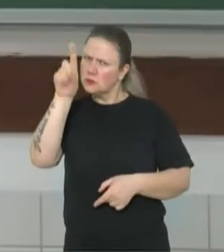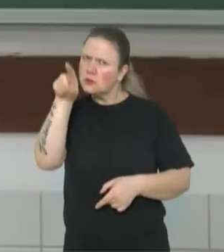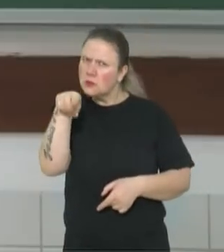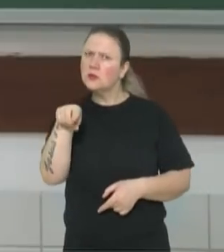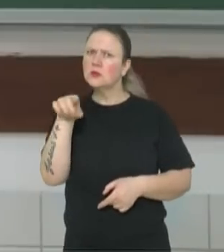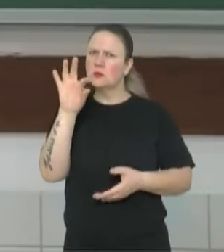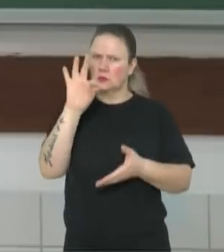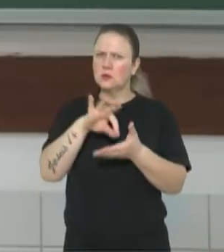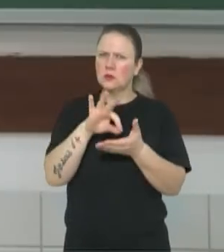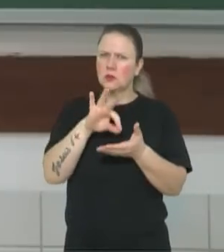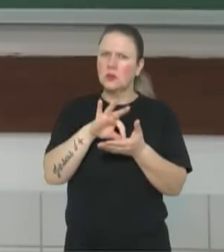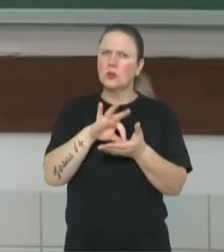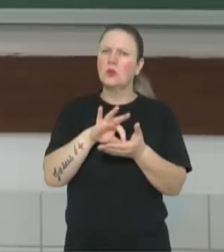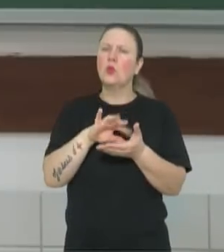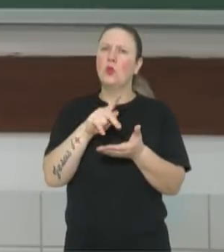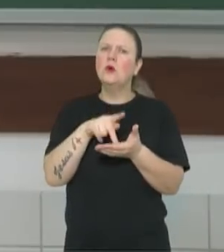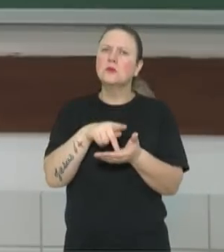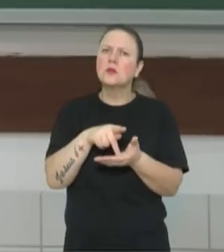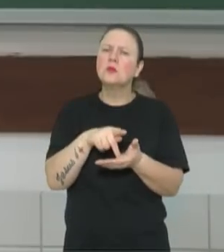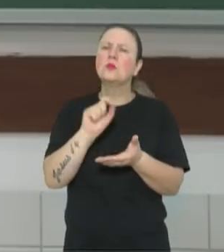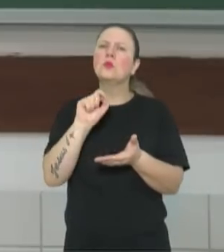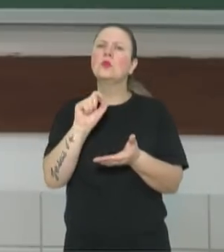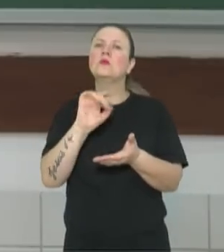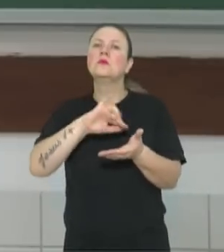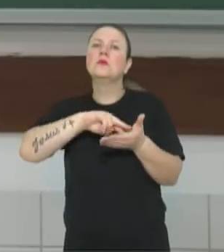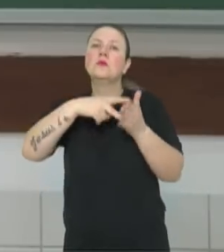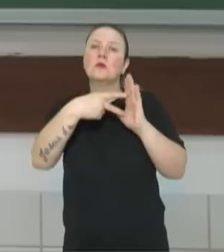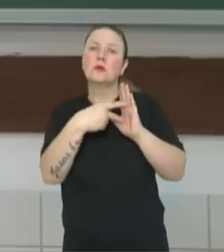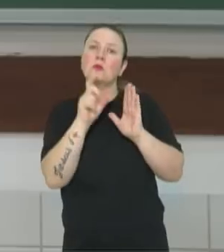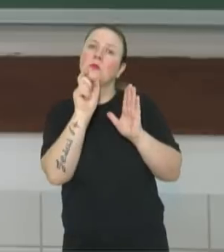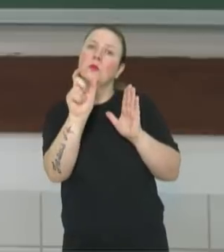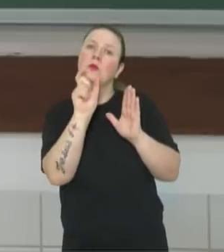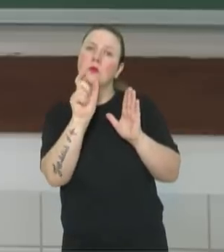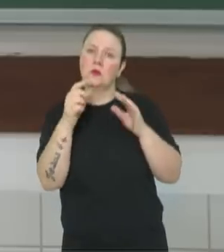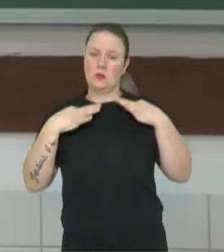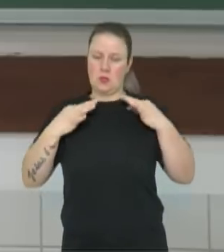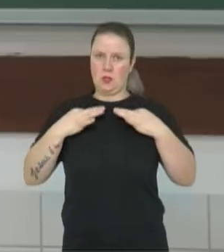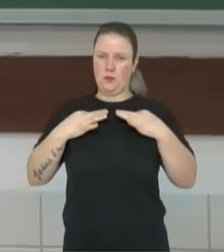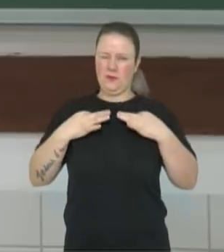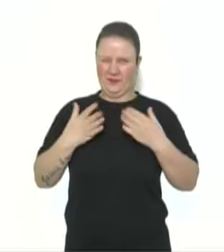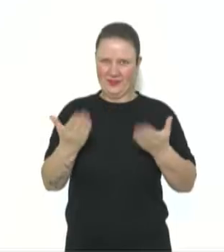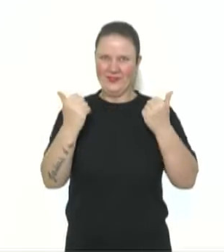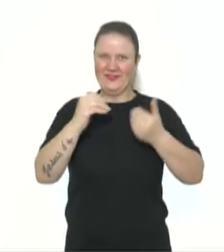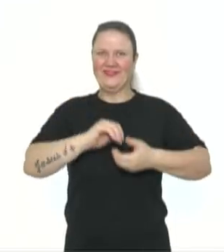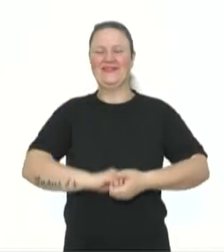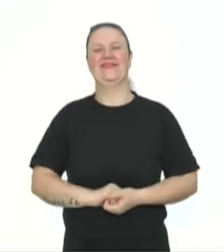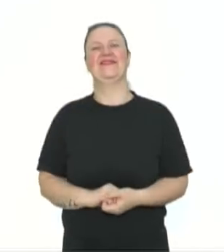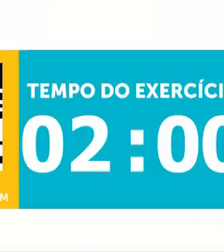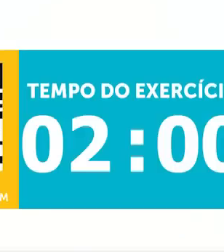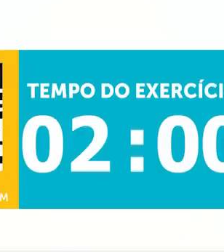Então, coloca no teu caderno o que significa a palavra space nessa camiseta. Vamos lá.